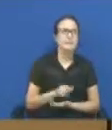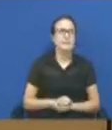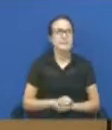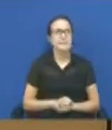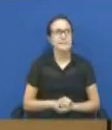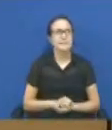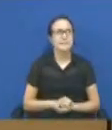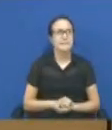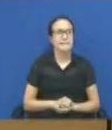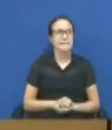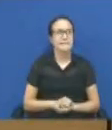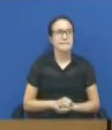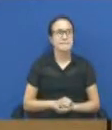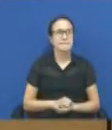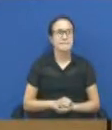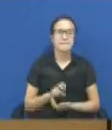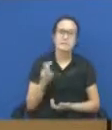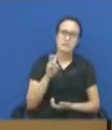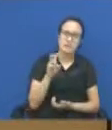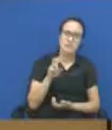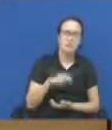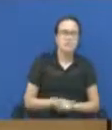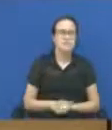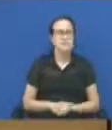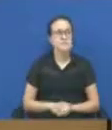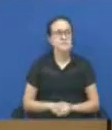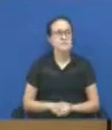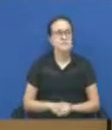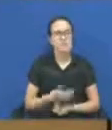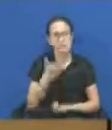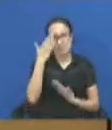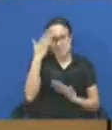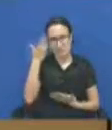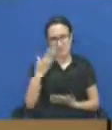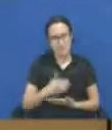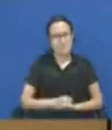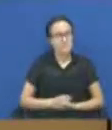para o horário normal nosso. Muito obrigado.